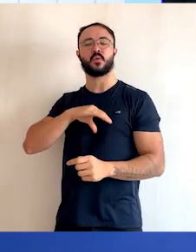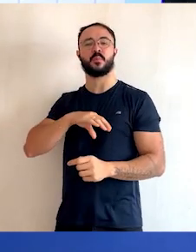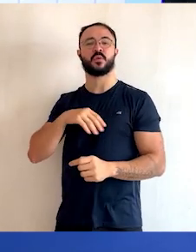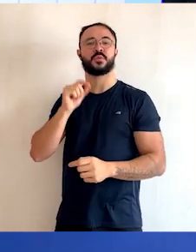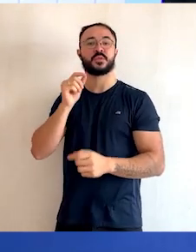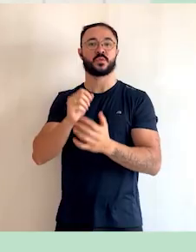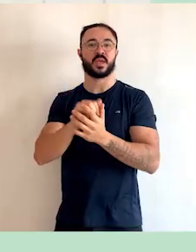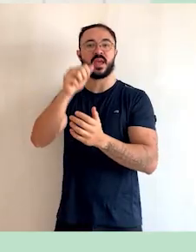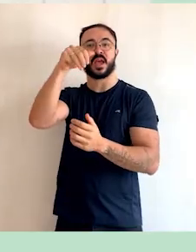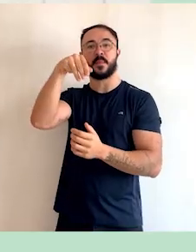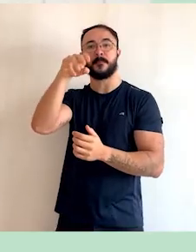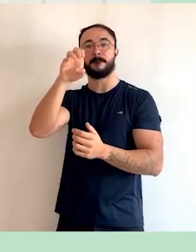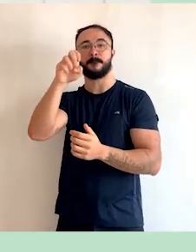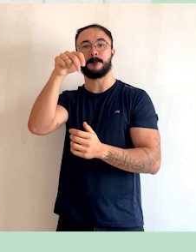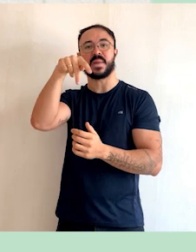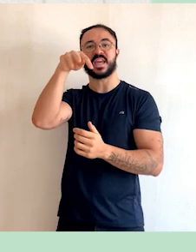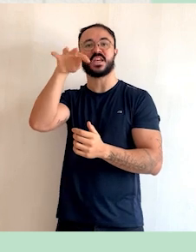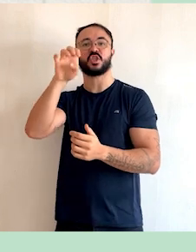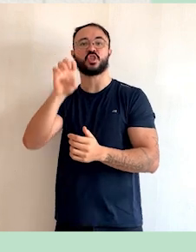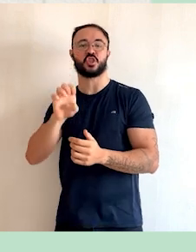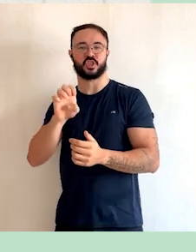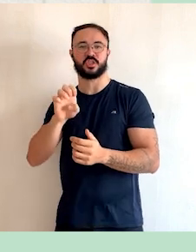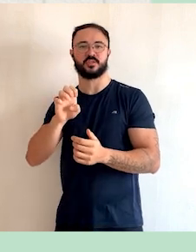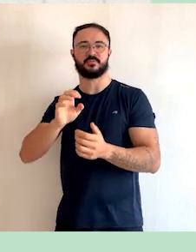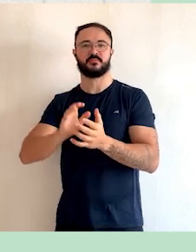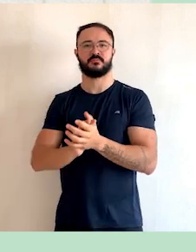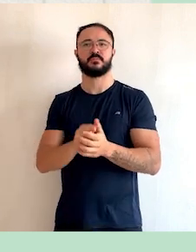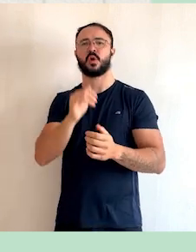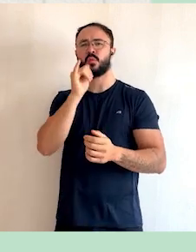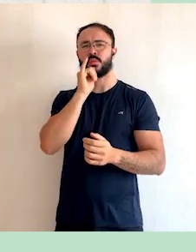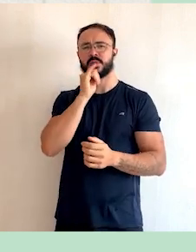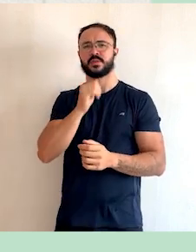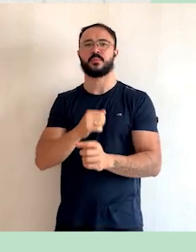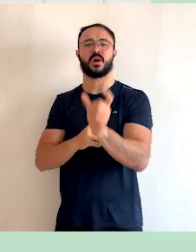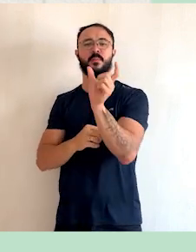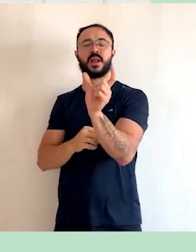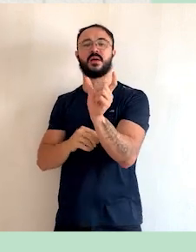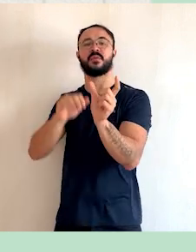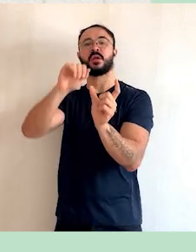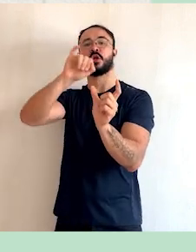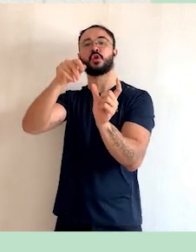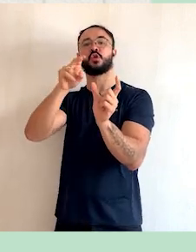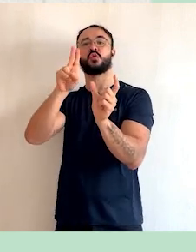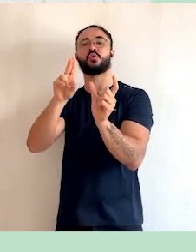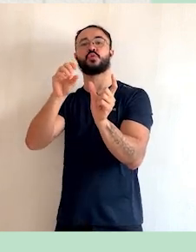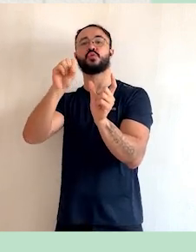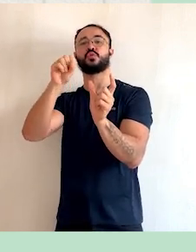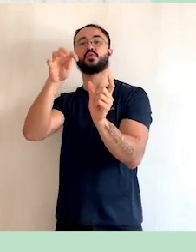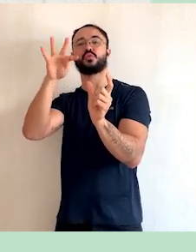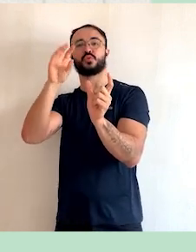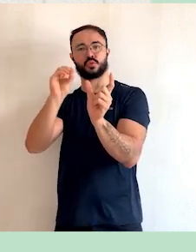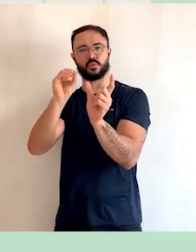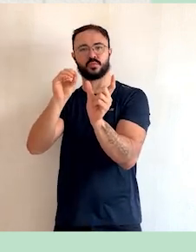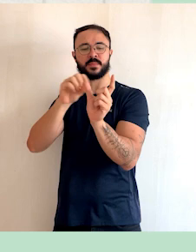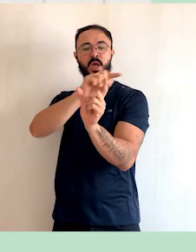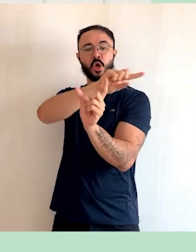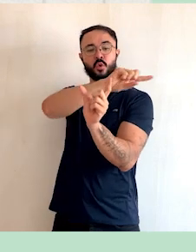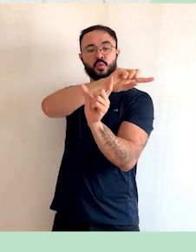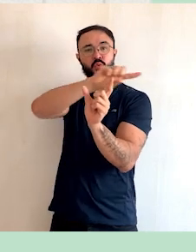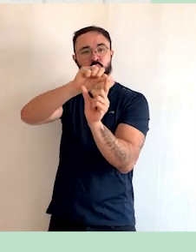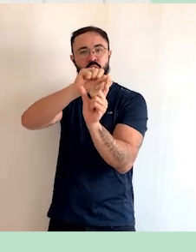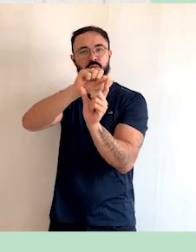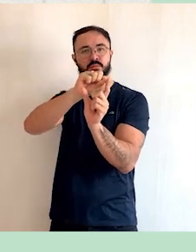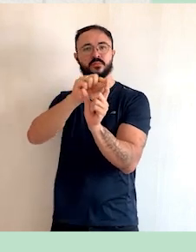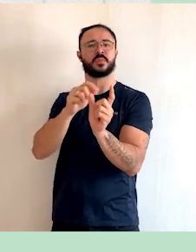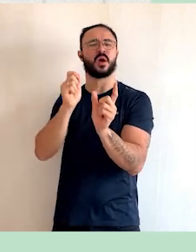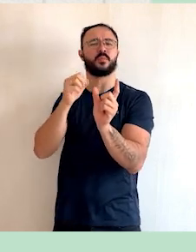exemplos. Temos a palavra justo, que é um adjetivo, e a partir dela, juntando o sufixo mente,